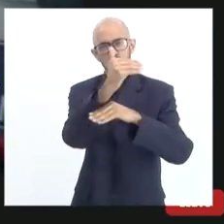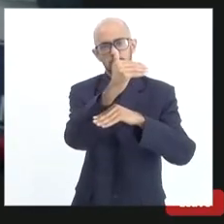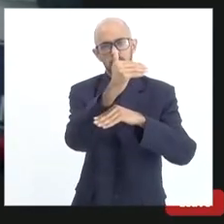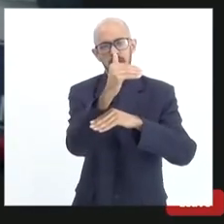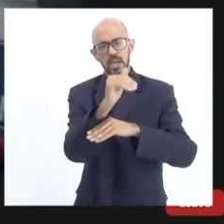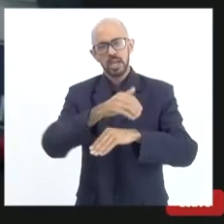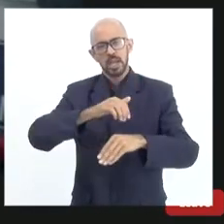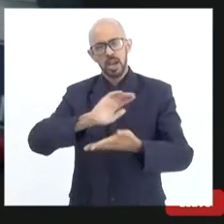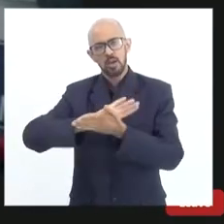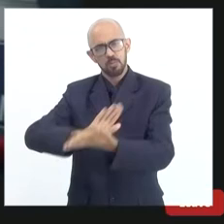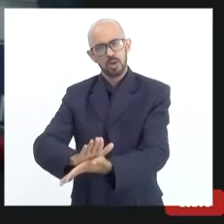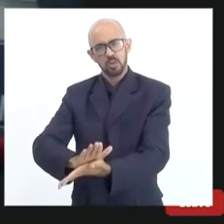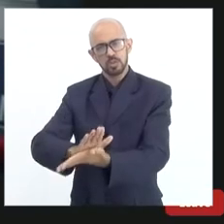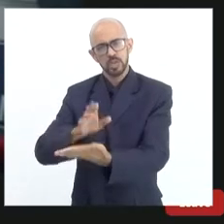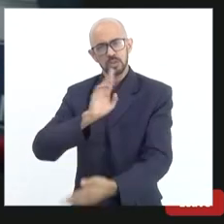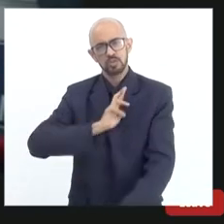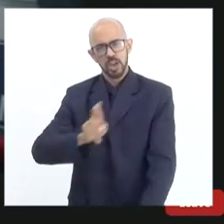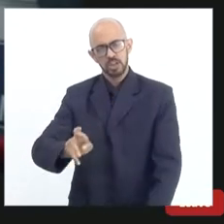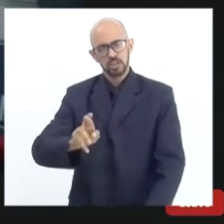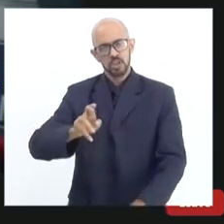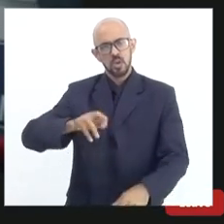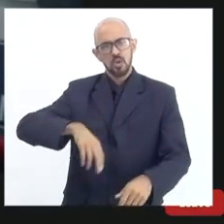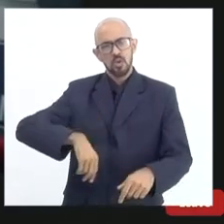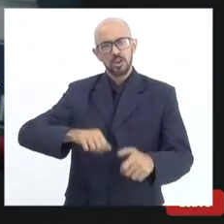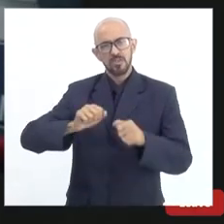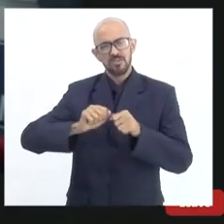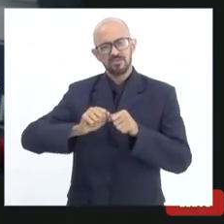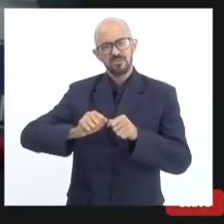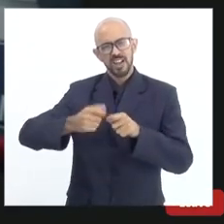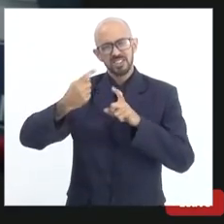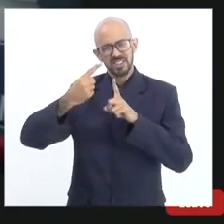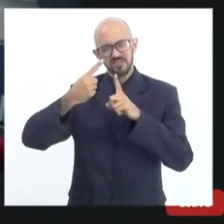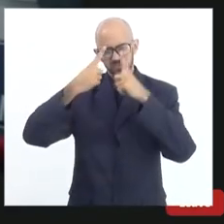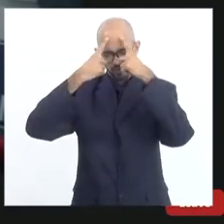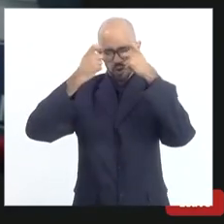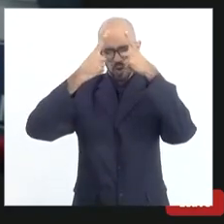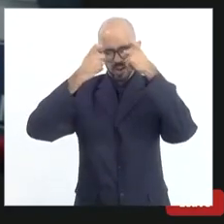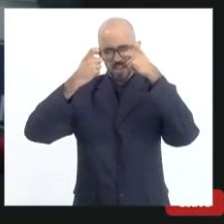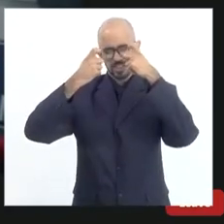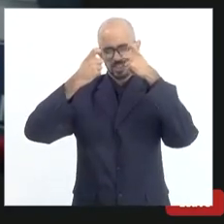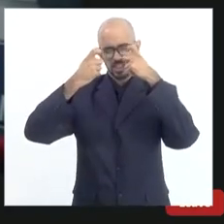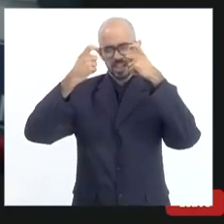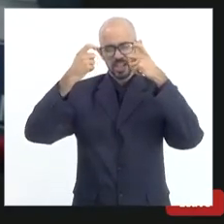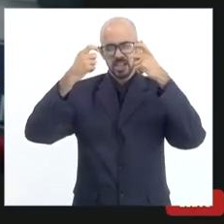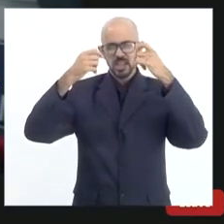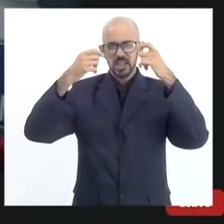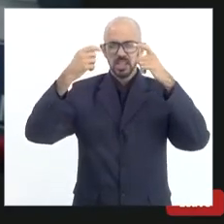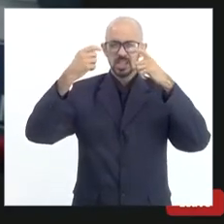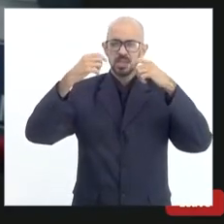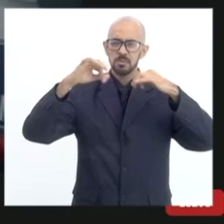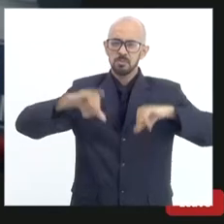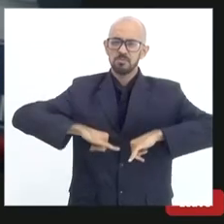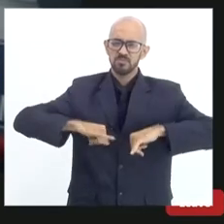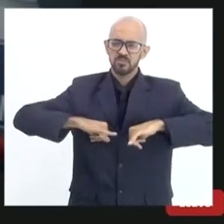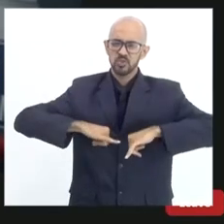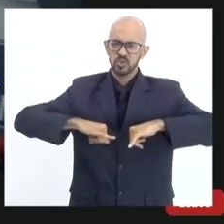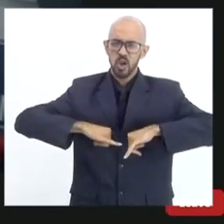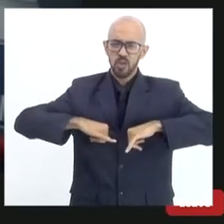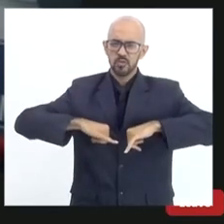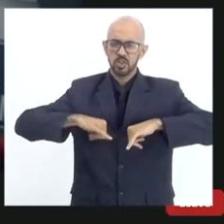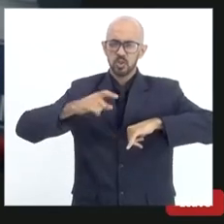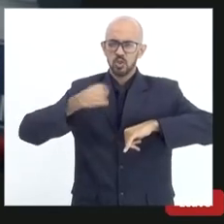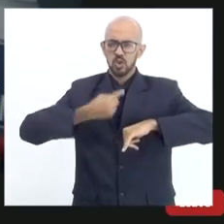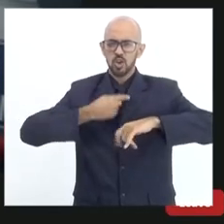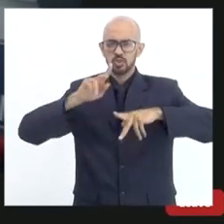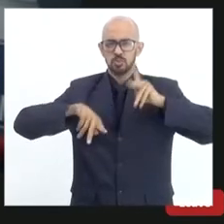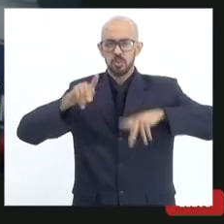racismo religioso que tanto fere, violenta e mata o nosso povo de terreiro no Brasil,